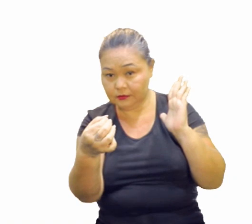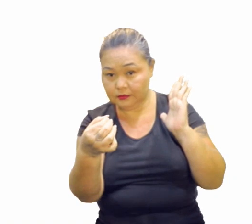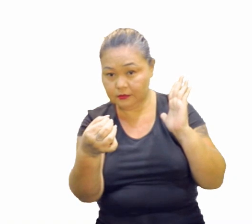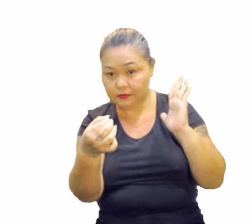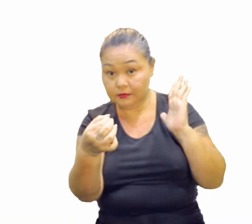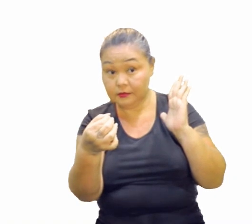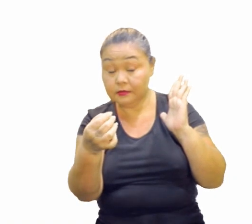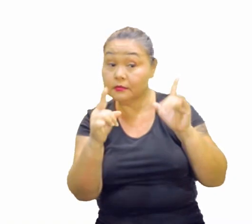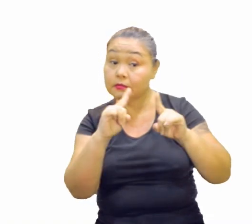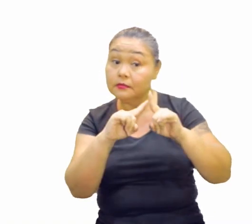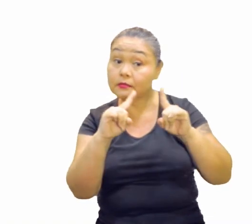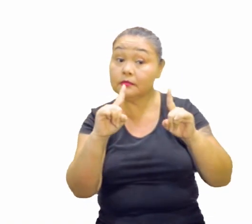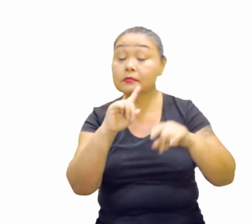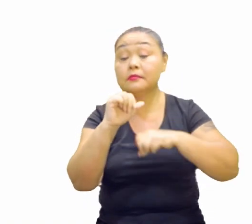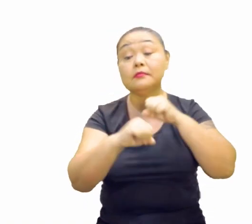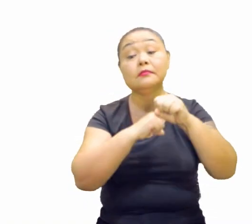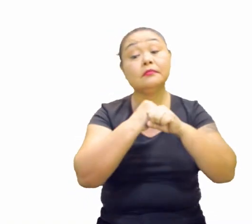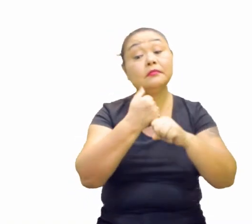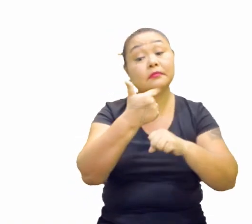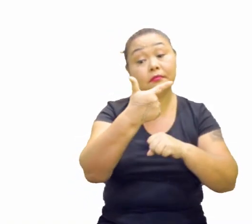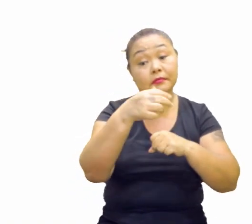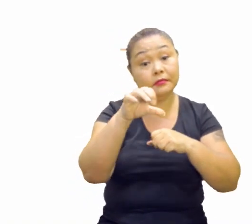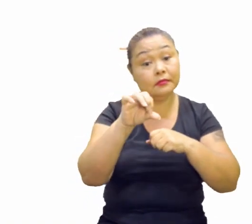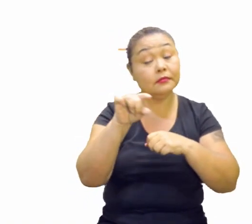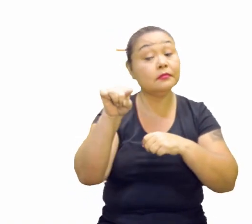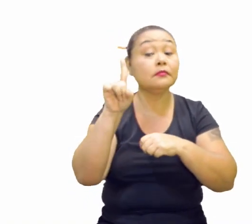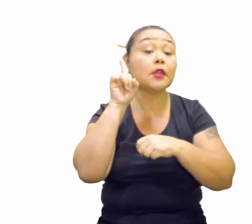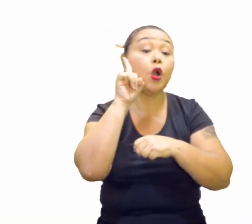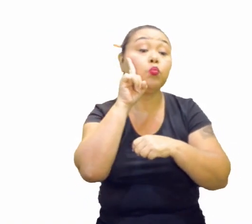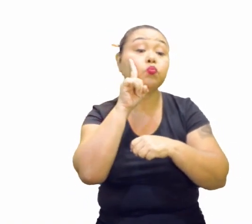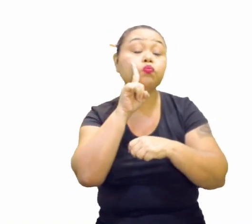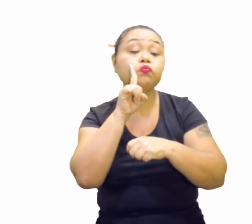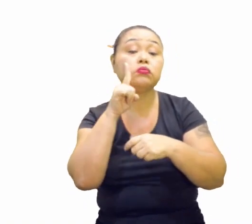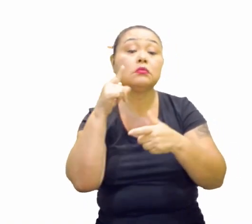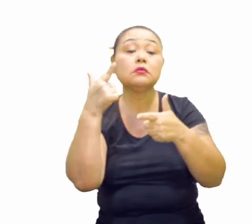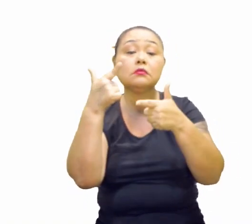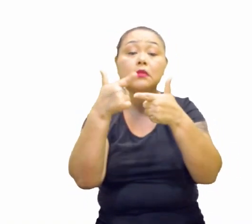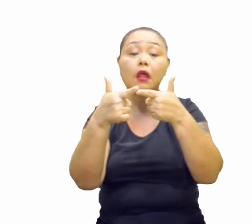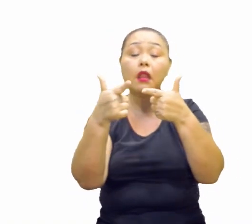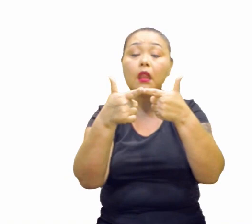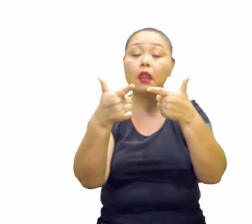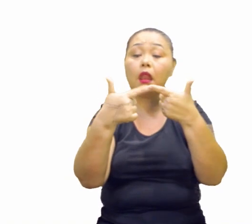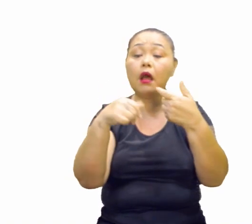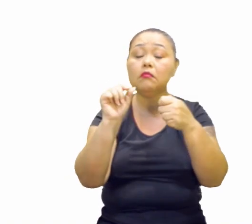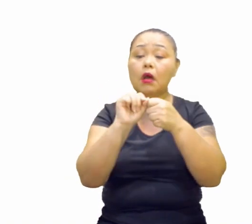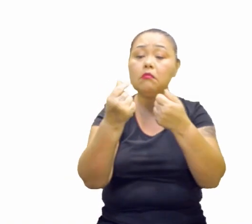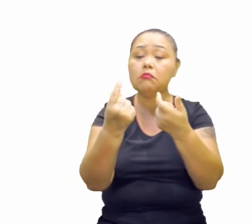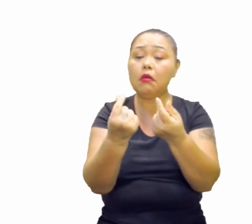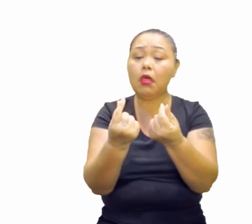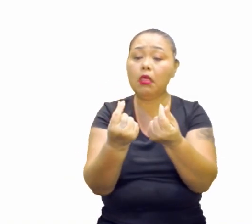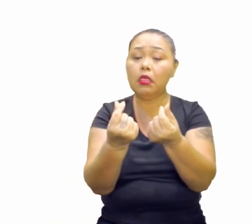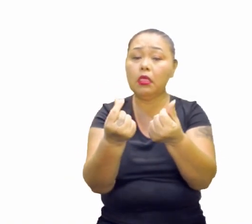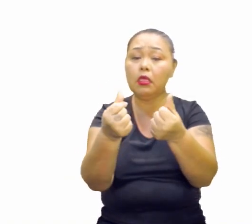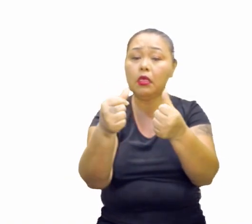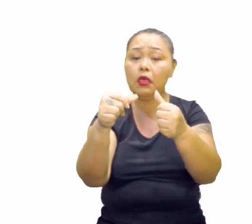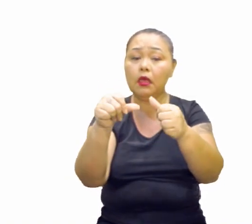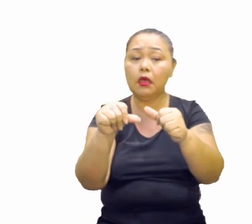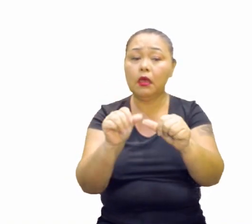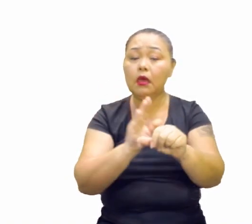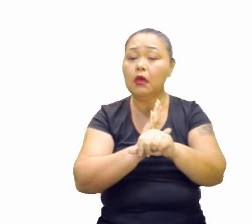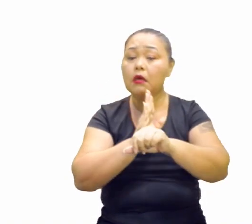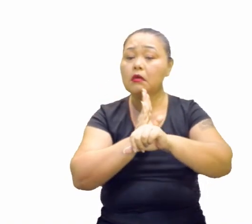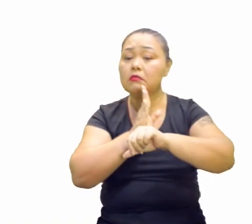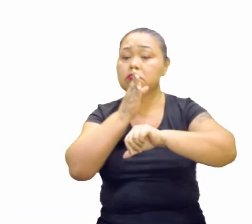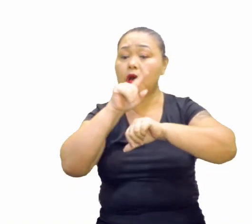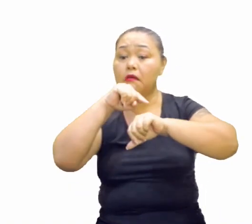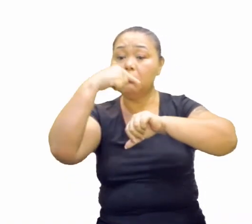Entretanto, no ano de 29, os Estados Unidos enfrentaram uma forte recessão que afetou vários países do mundo. Como eu